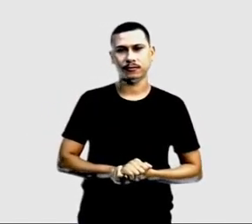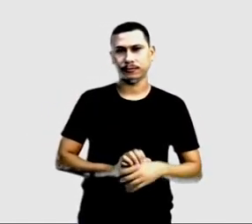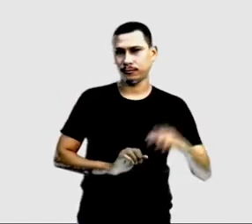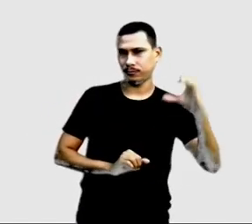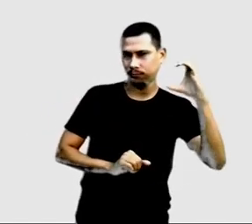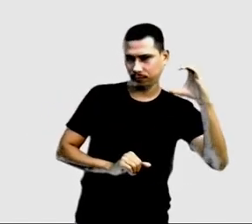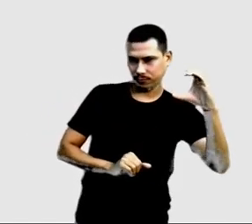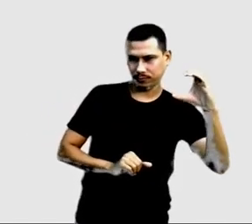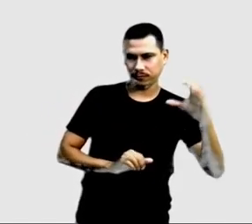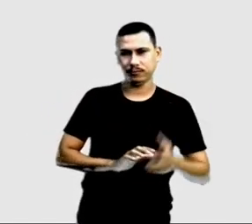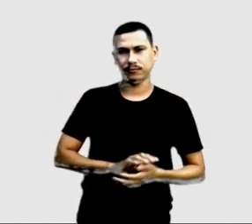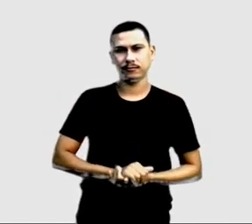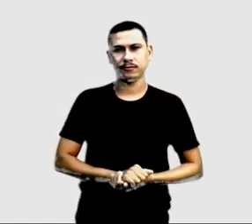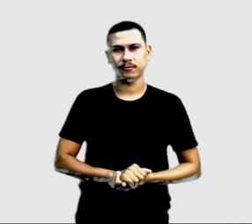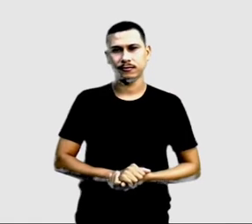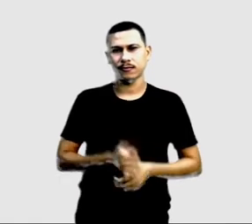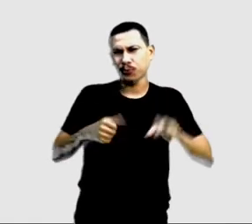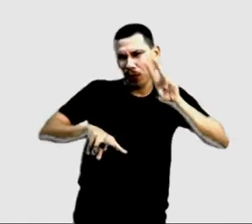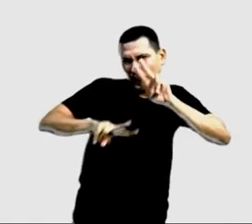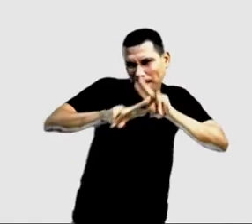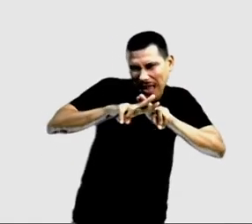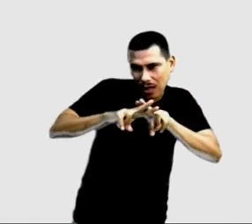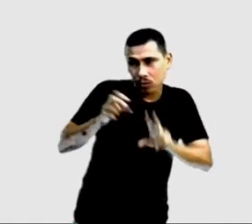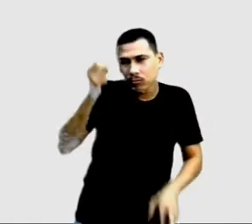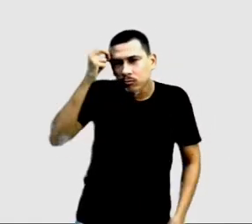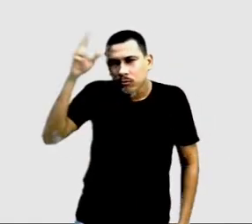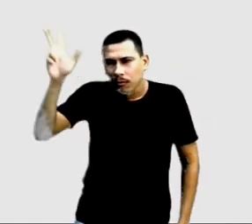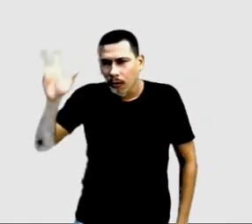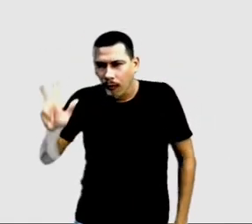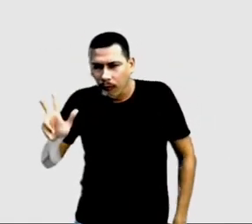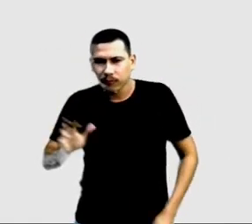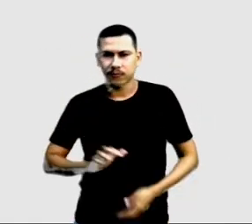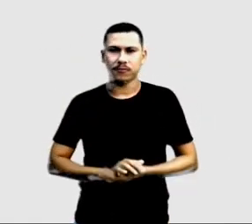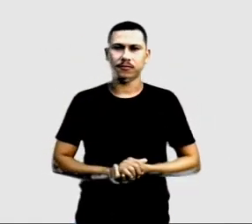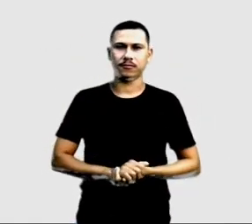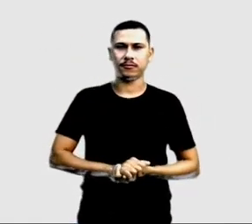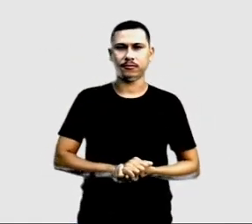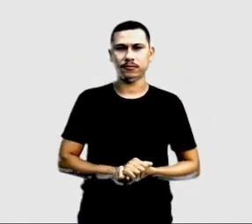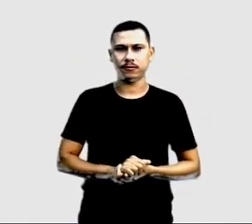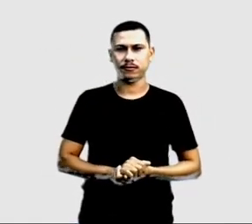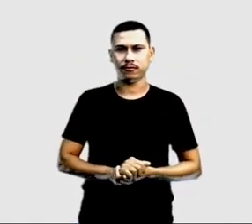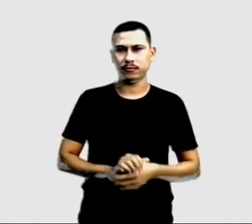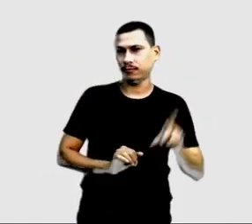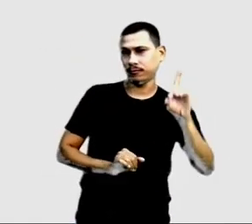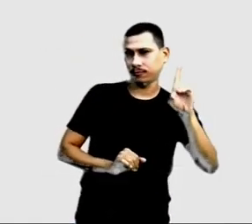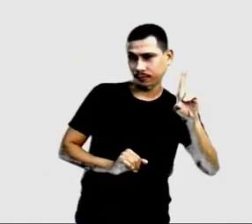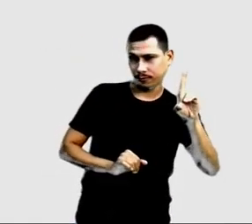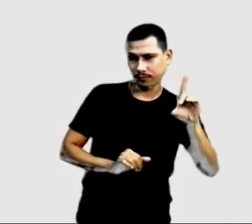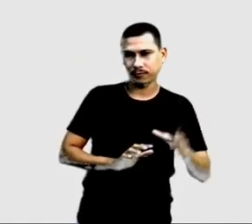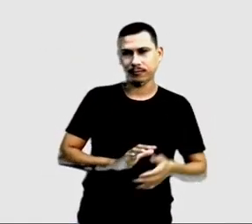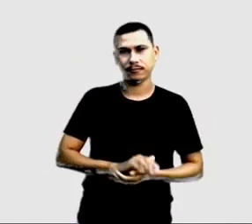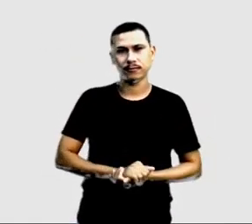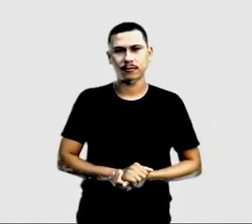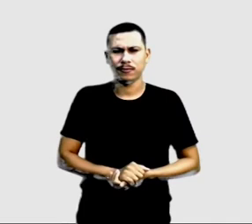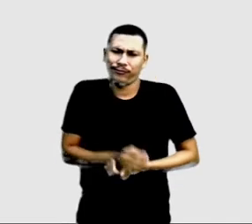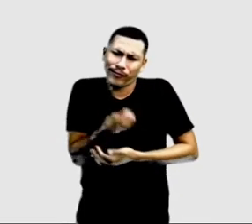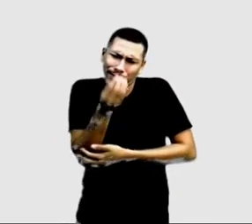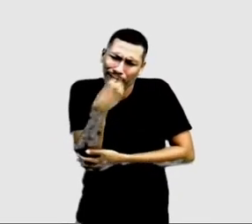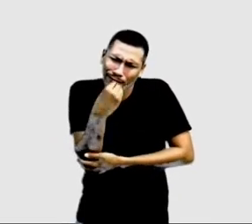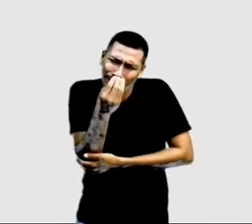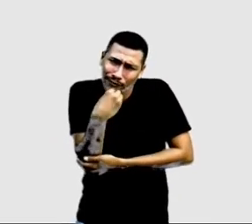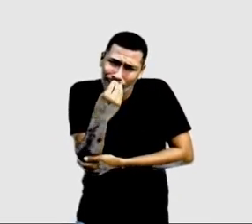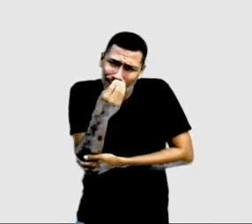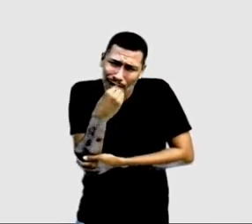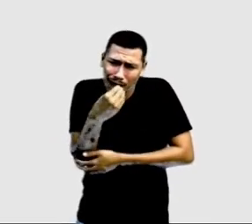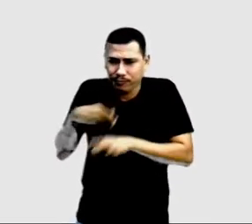Alternativa C, preso e esperto. Ou alternativa D, fraco